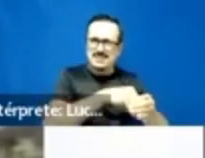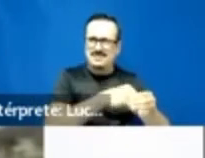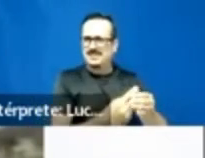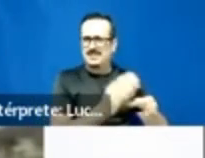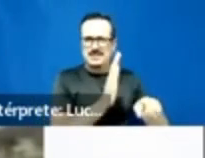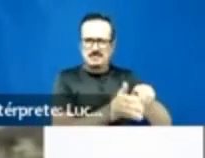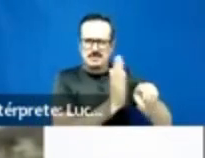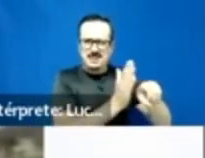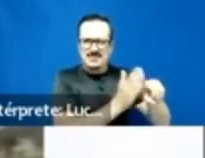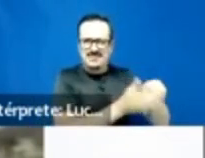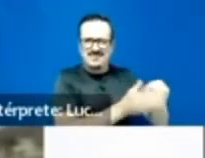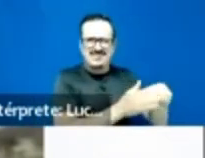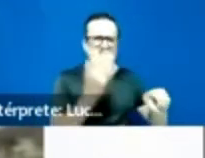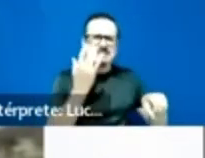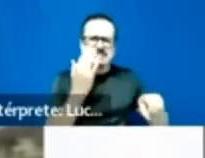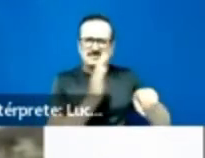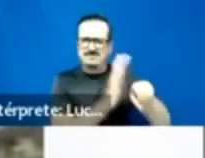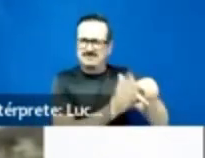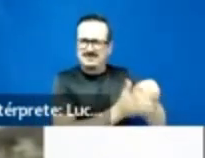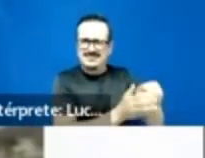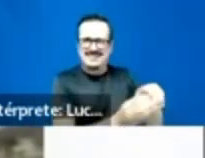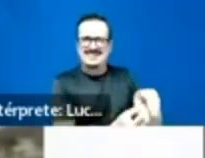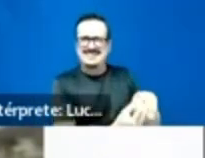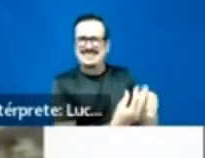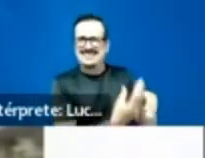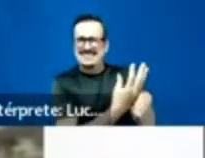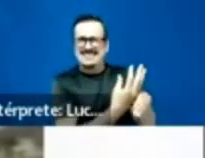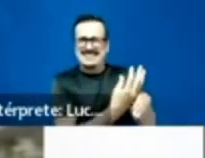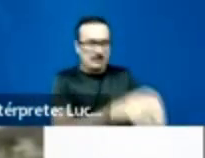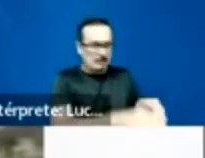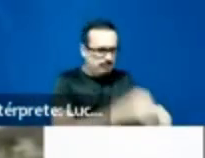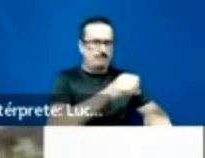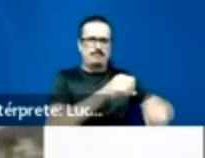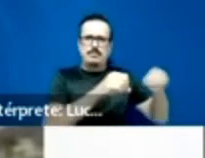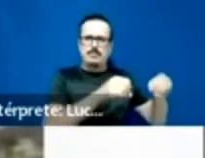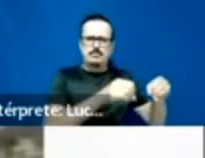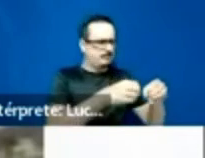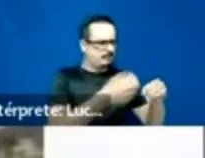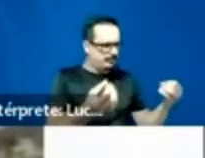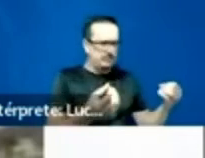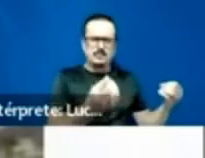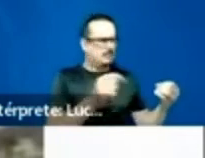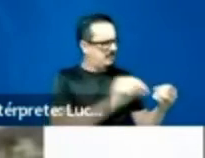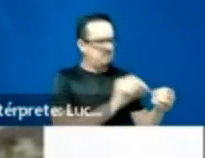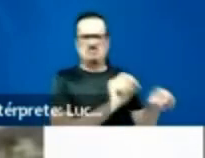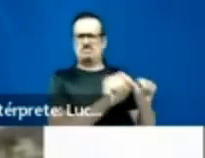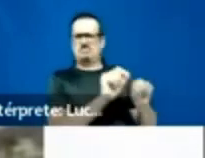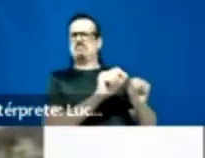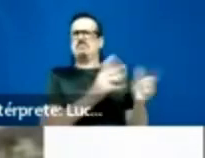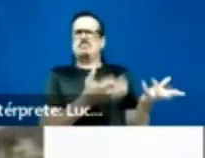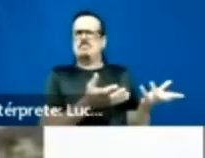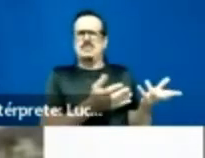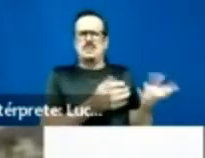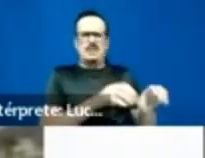quando se colheu, da mão direita foram com 45 dias. Mas aqui tem um detalhe.